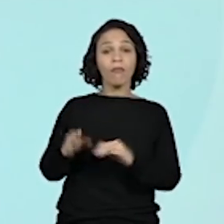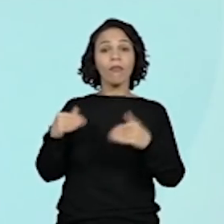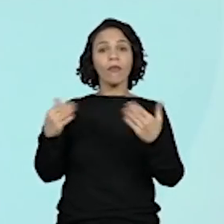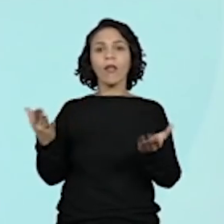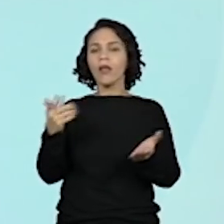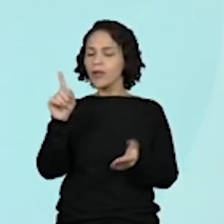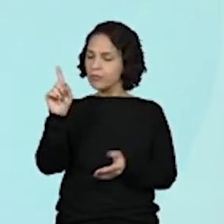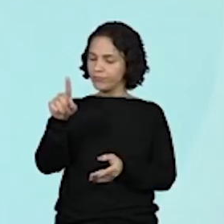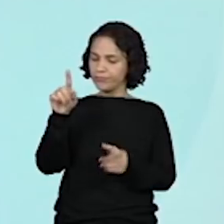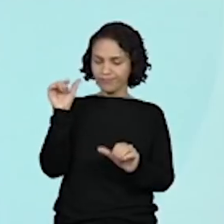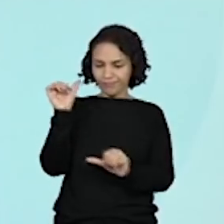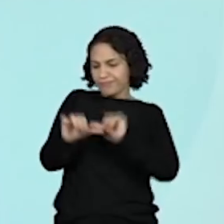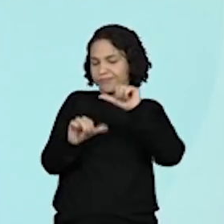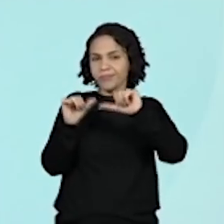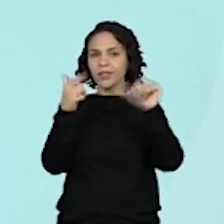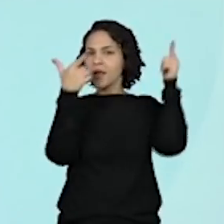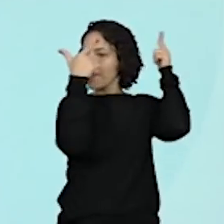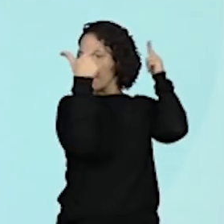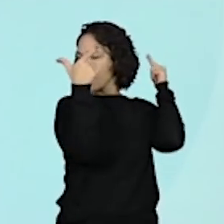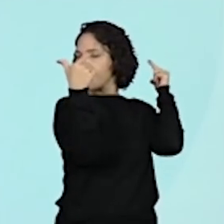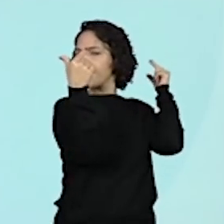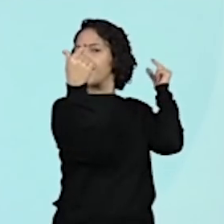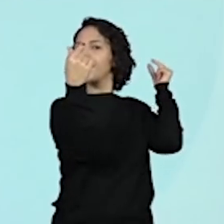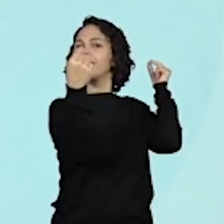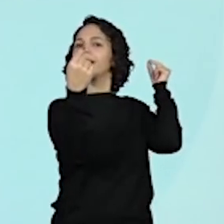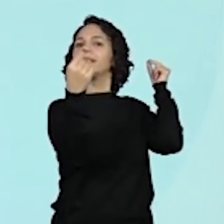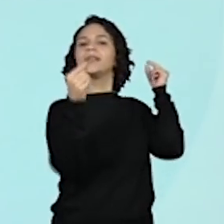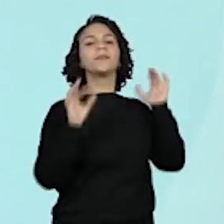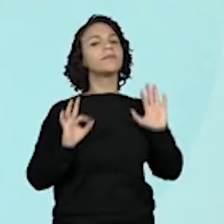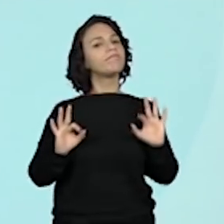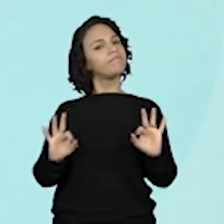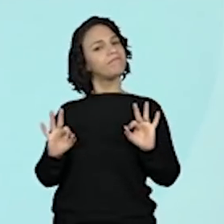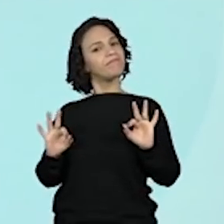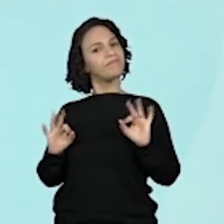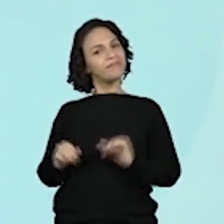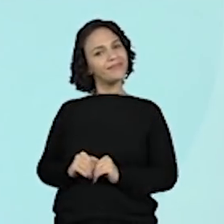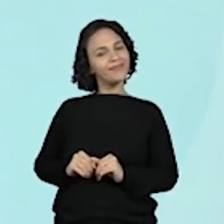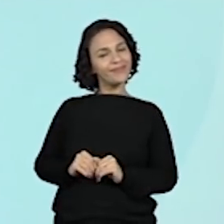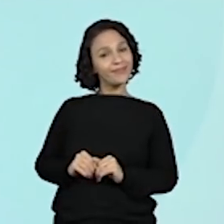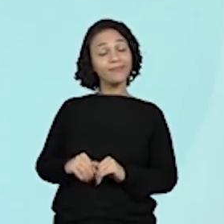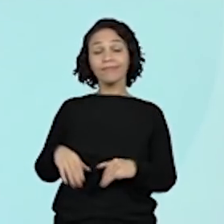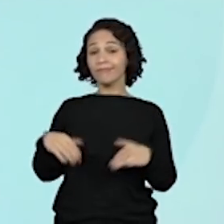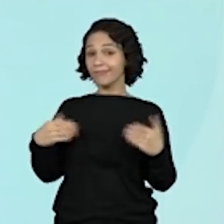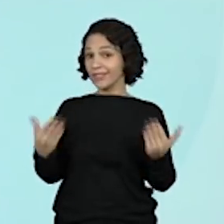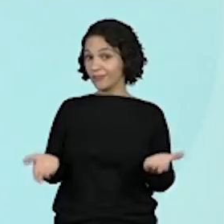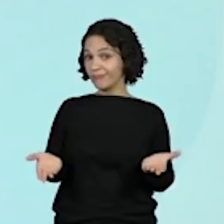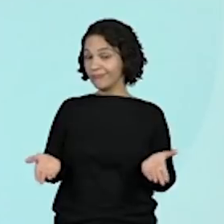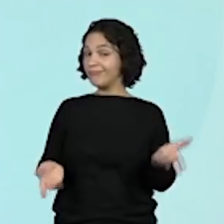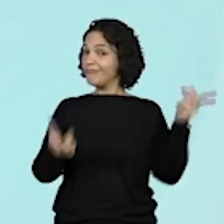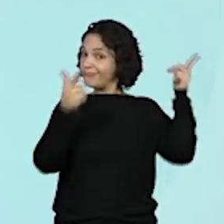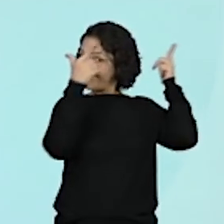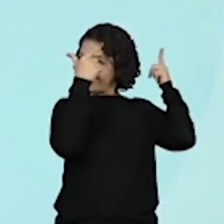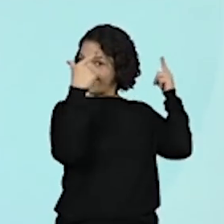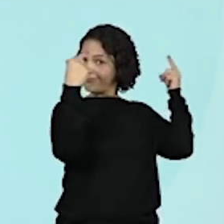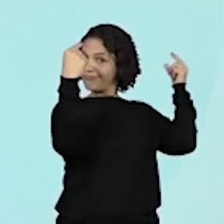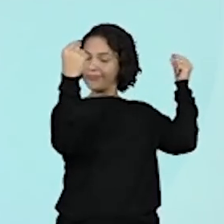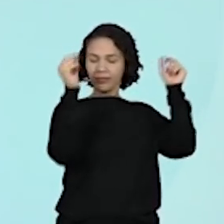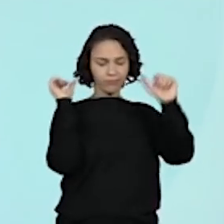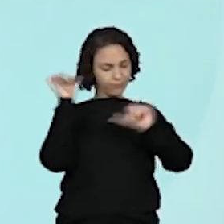a varinha, ele se transformou em um príncipe. E o príncipe, logo após aí a transformação, foi